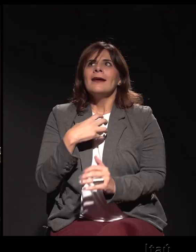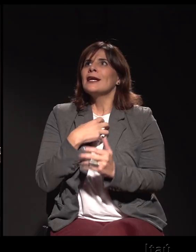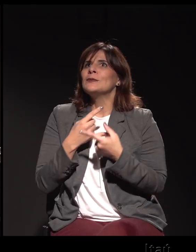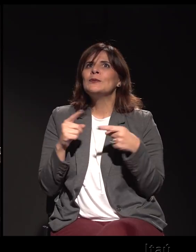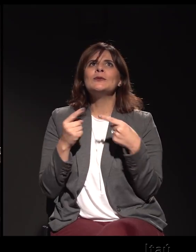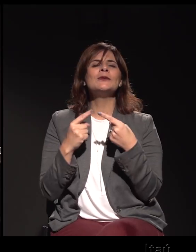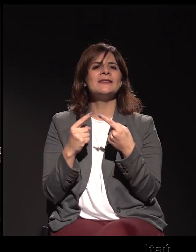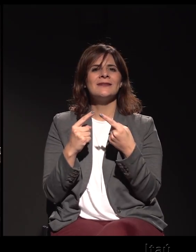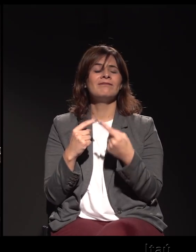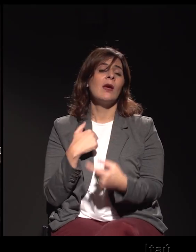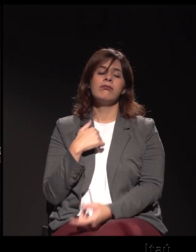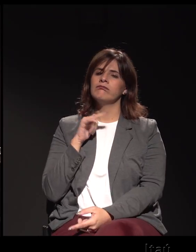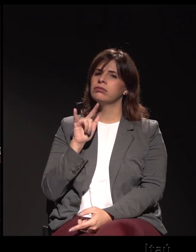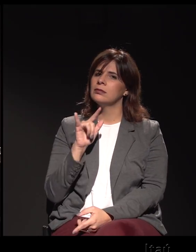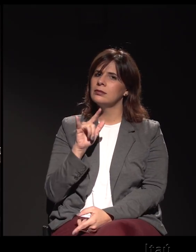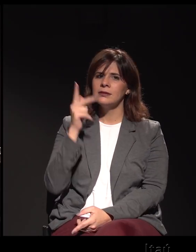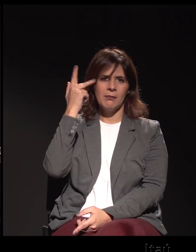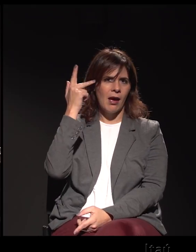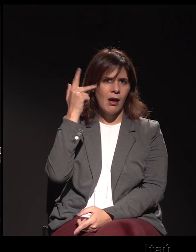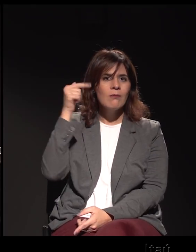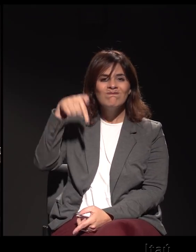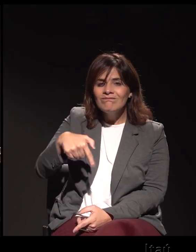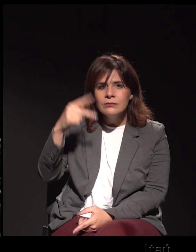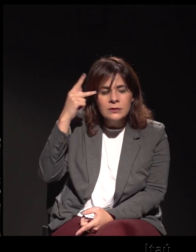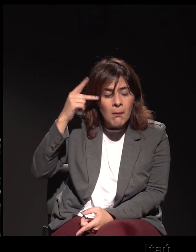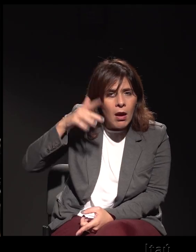Essa cidade ela me forma mesmo.